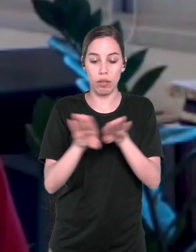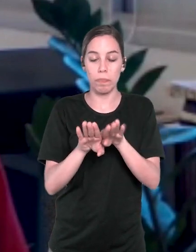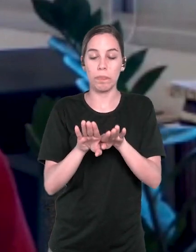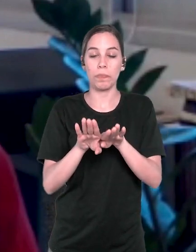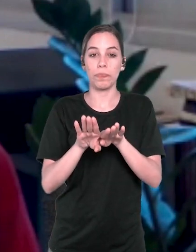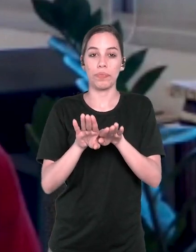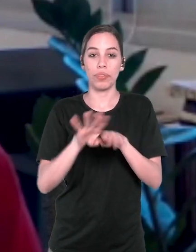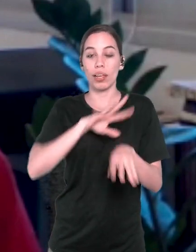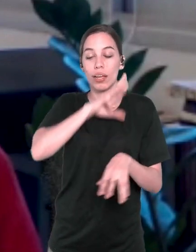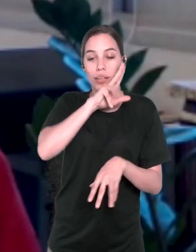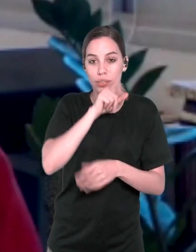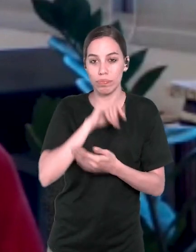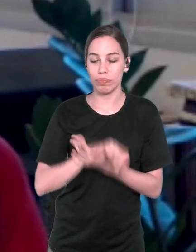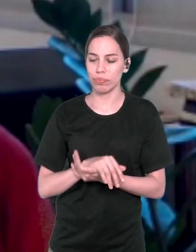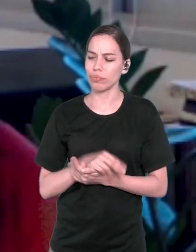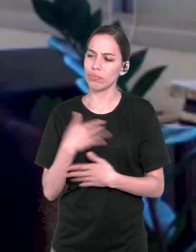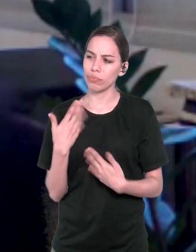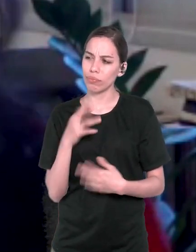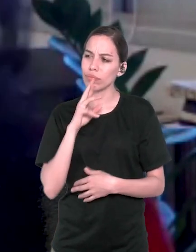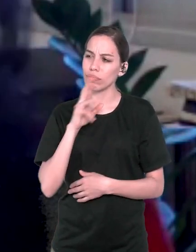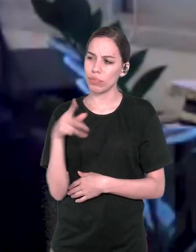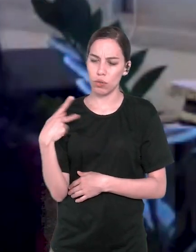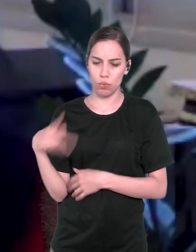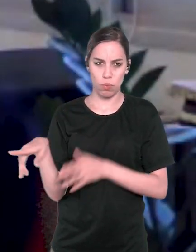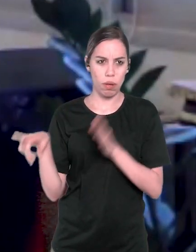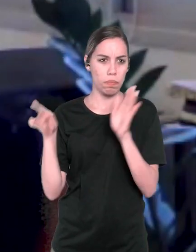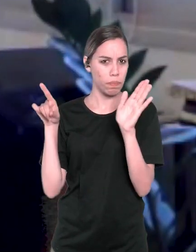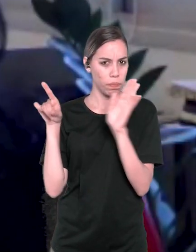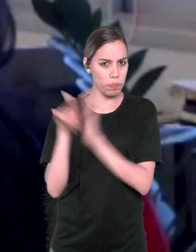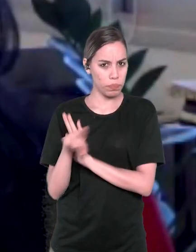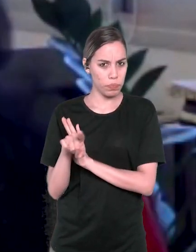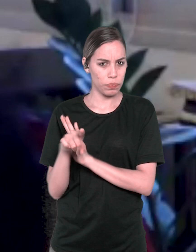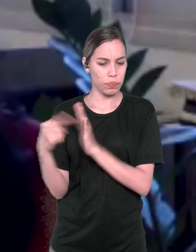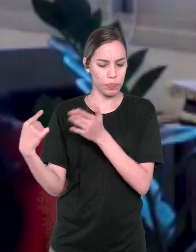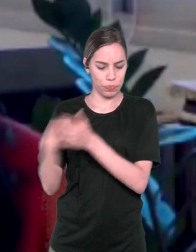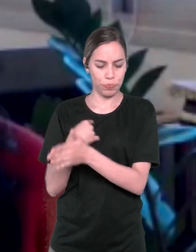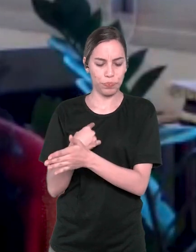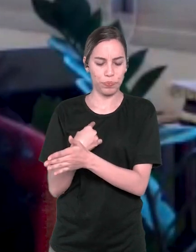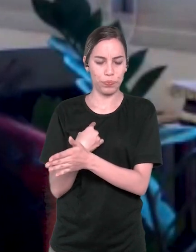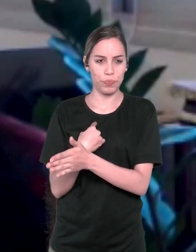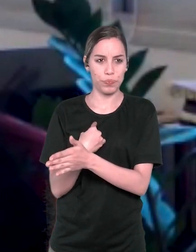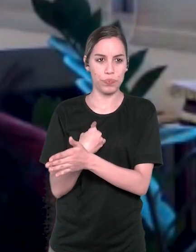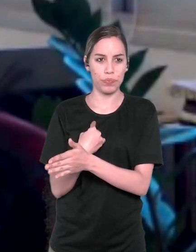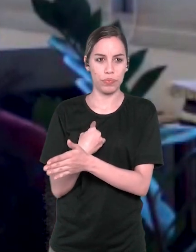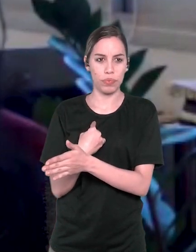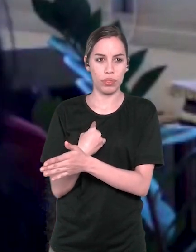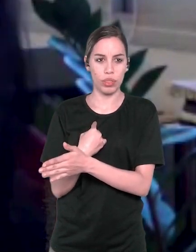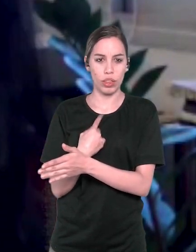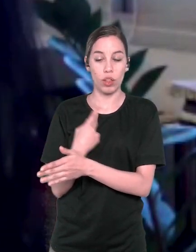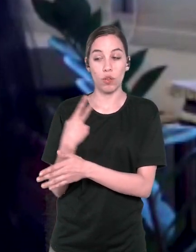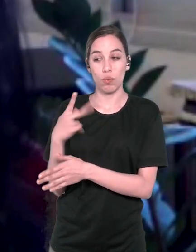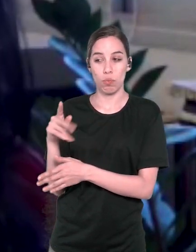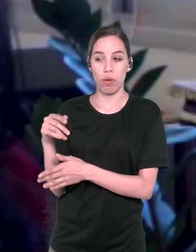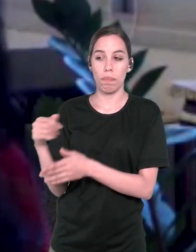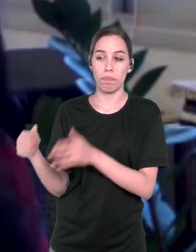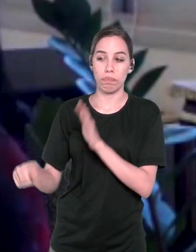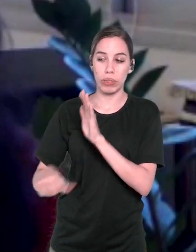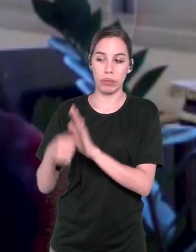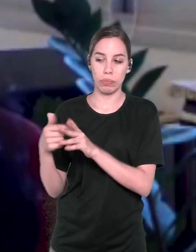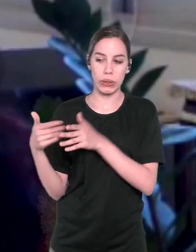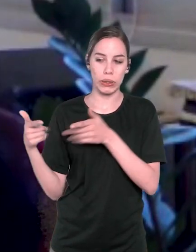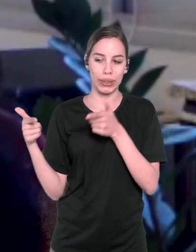em resposta à sua primeira pergunta, né, ou a sua primeira